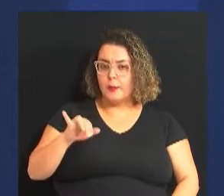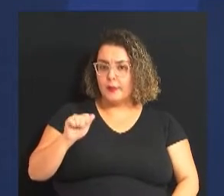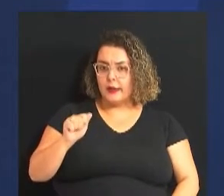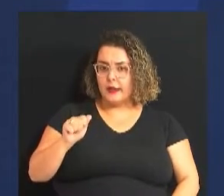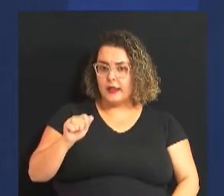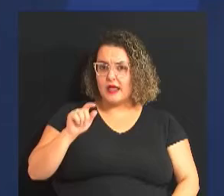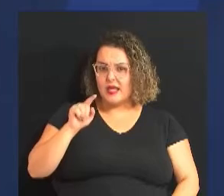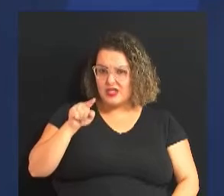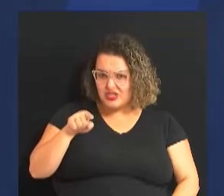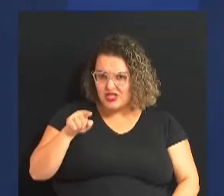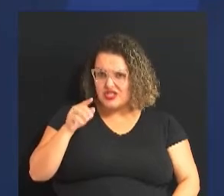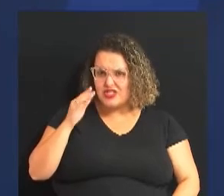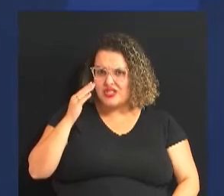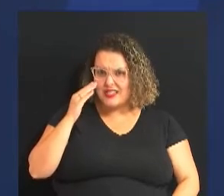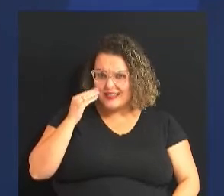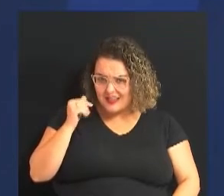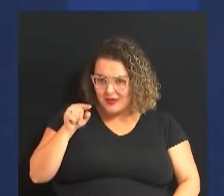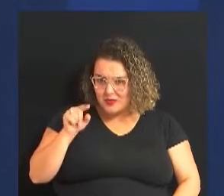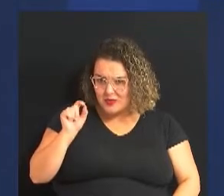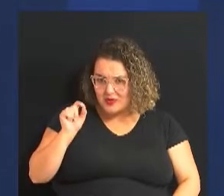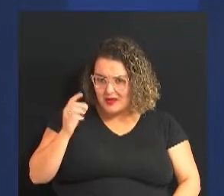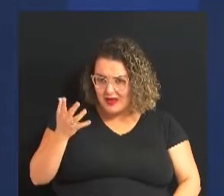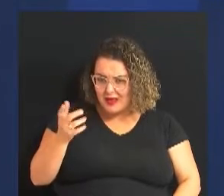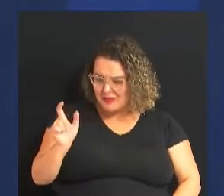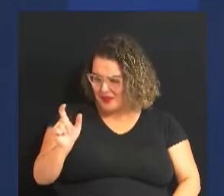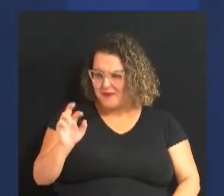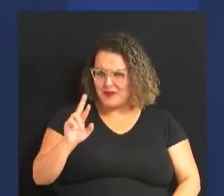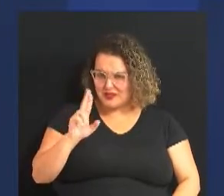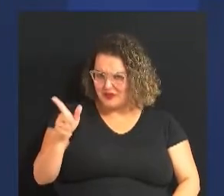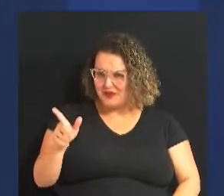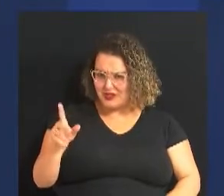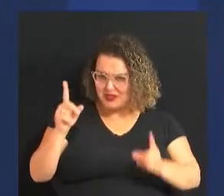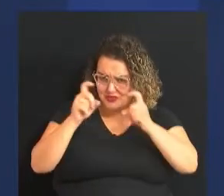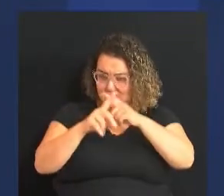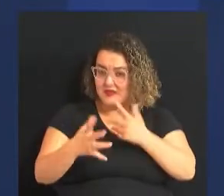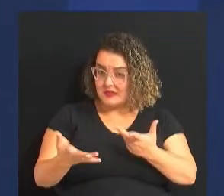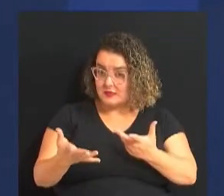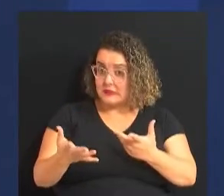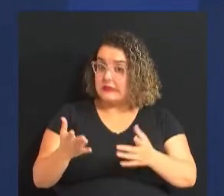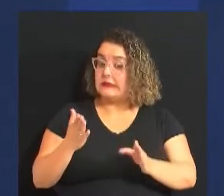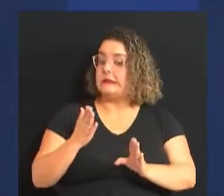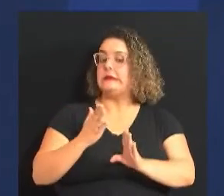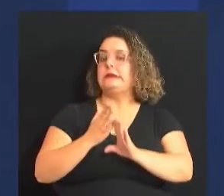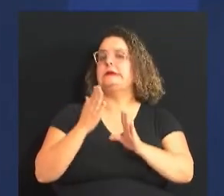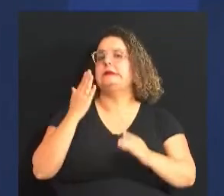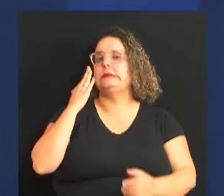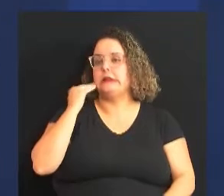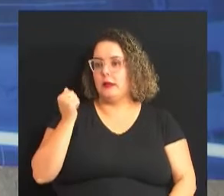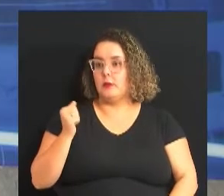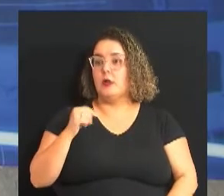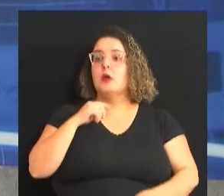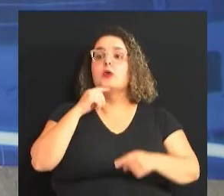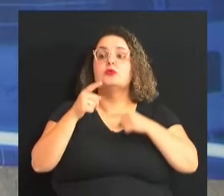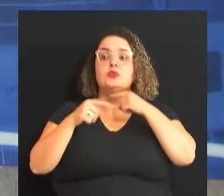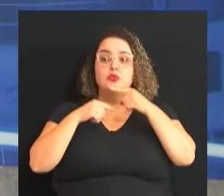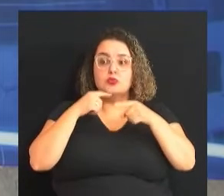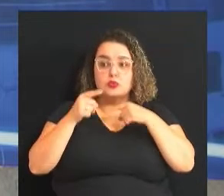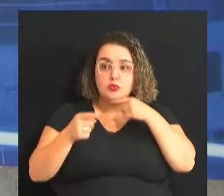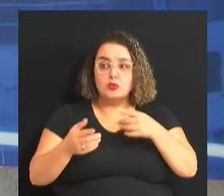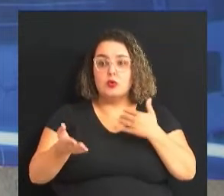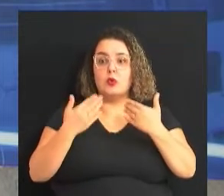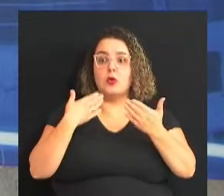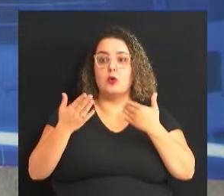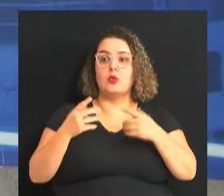falar? Palavrinha difícil, né? Mas que muita gente aí se identifica. Para tirar todas as nossas dúvidas, eu converso